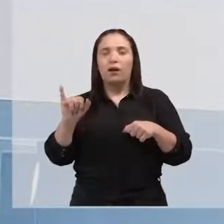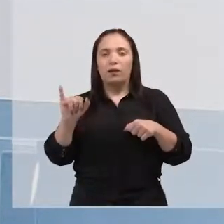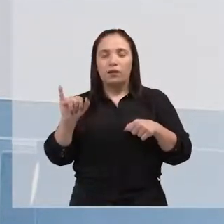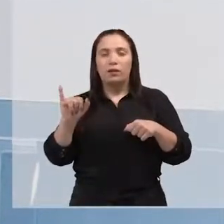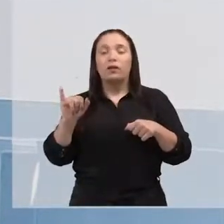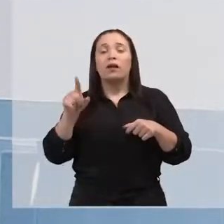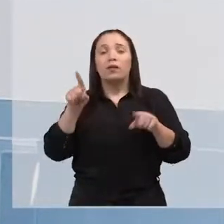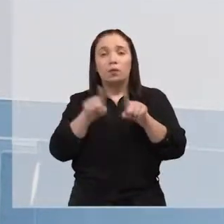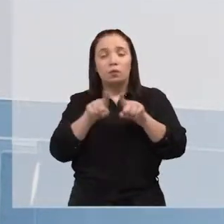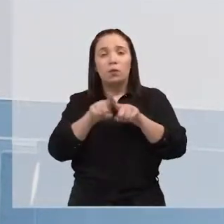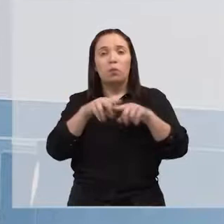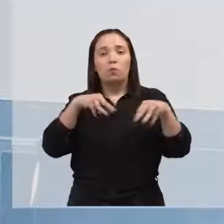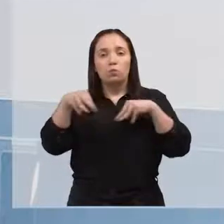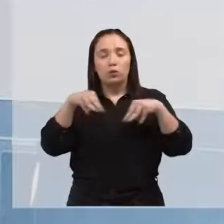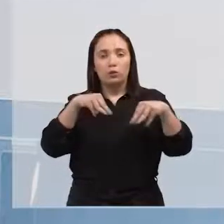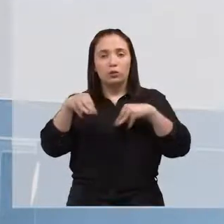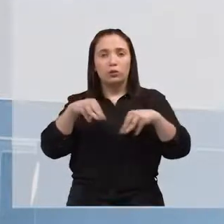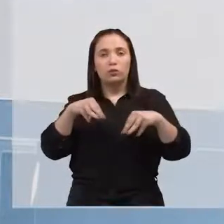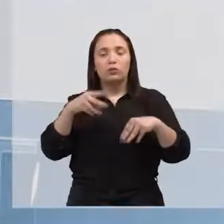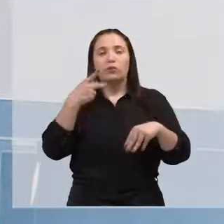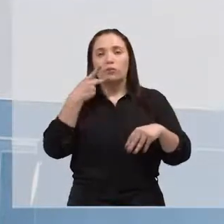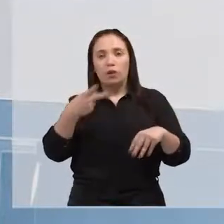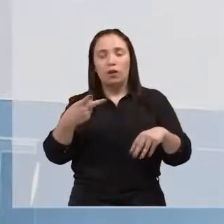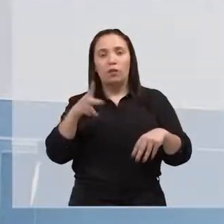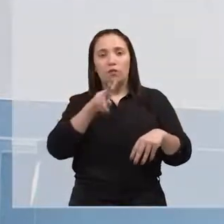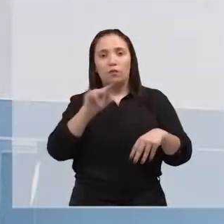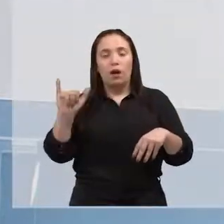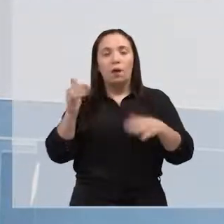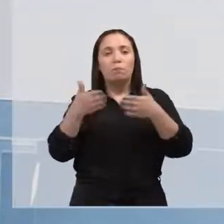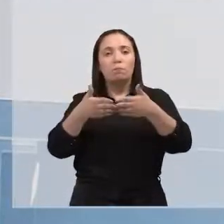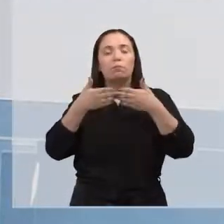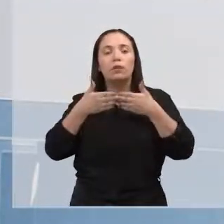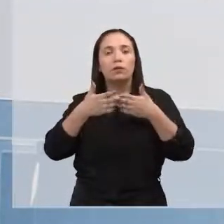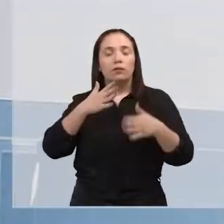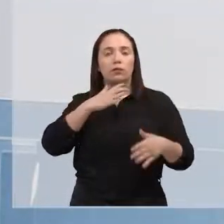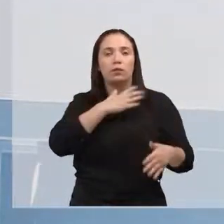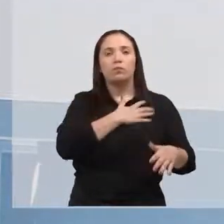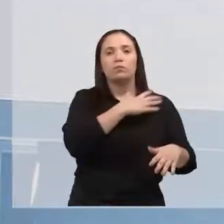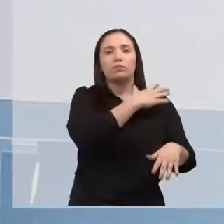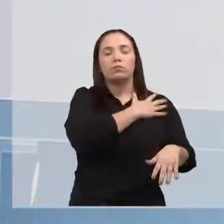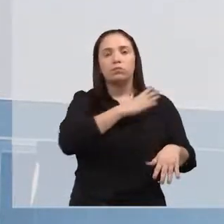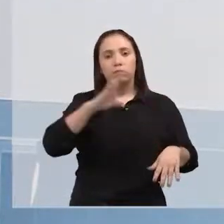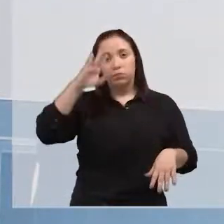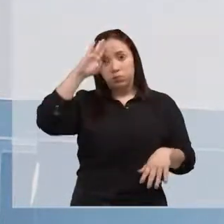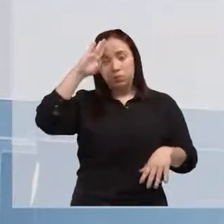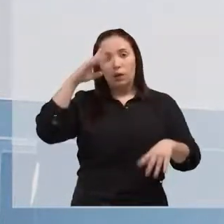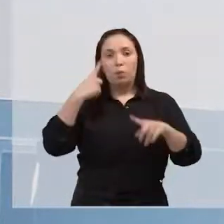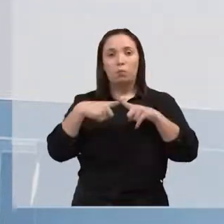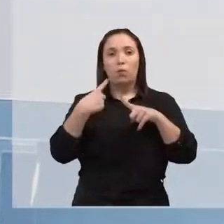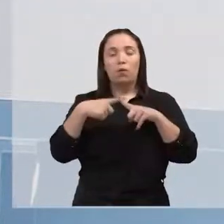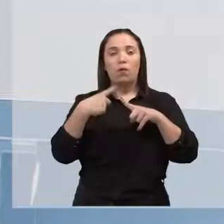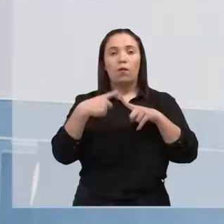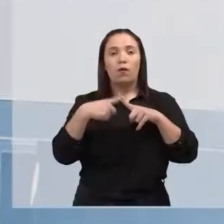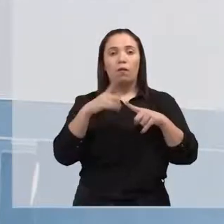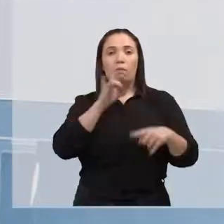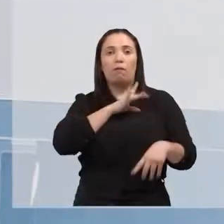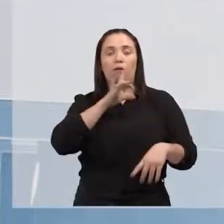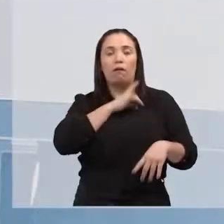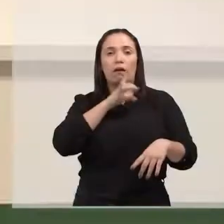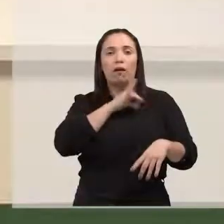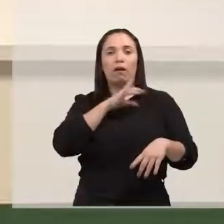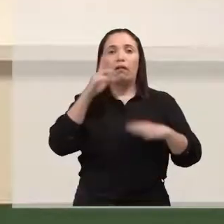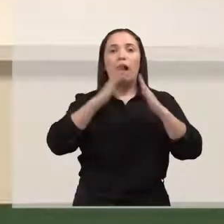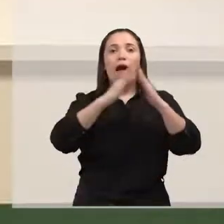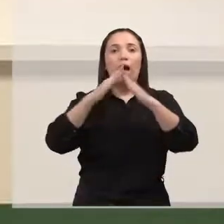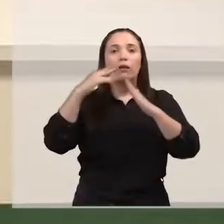Supremo já estão falando em pedir força nacional para proteger suas casas, né? O Ministério Público,